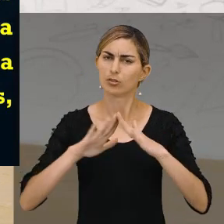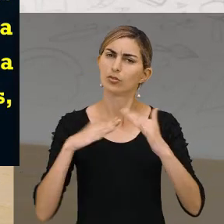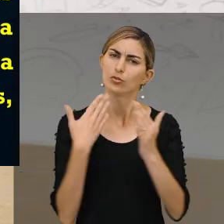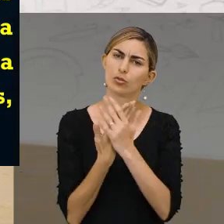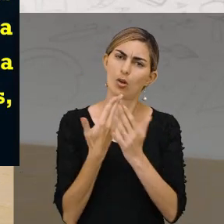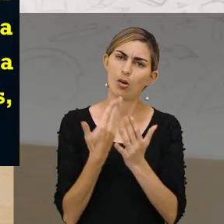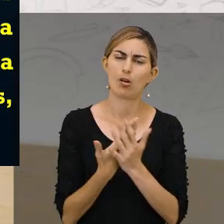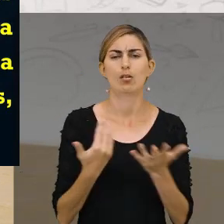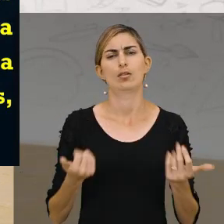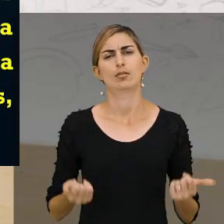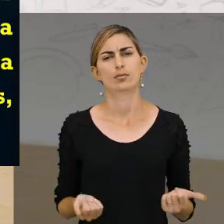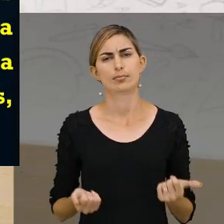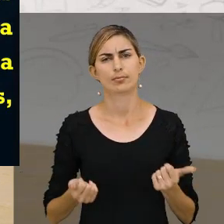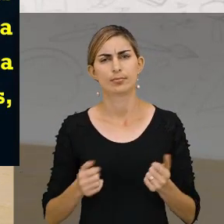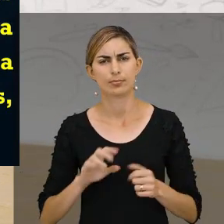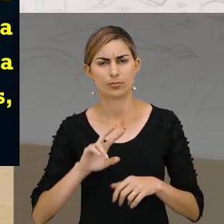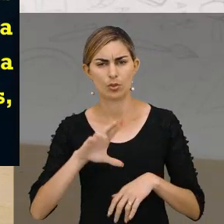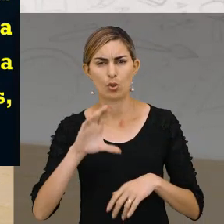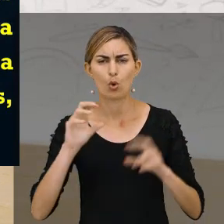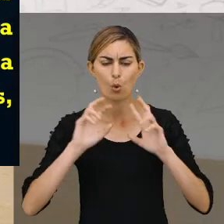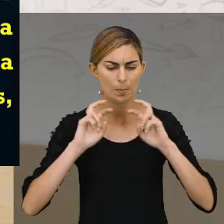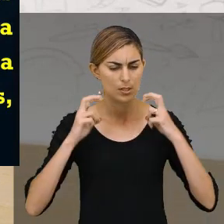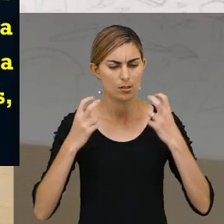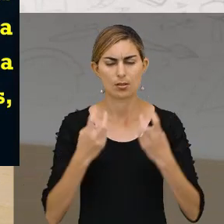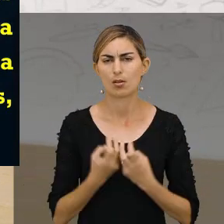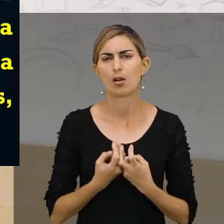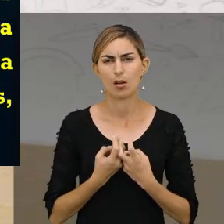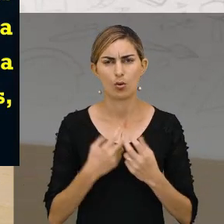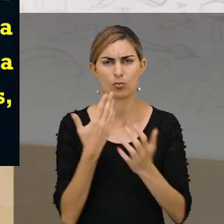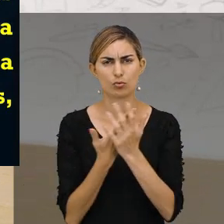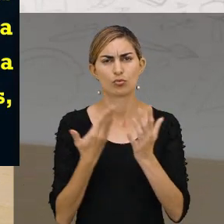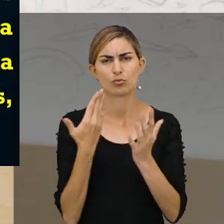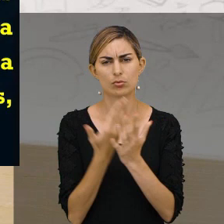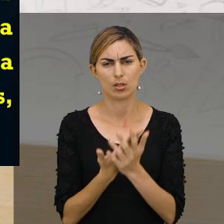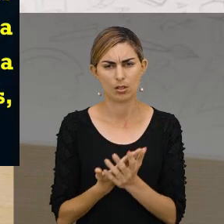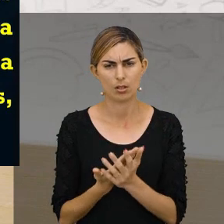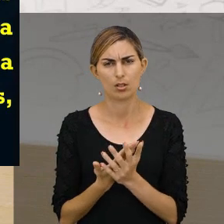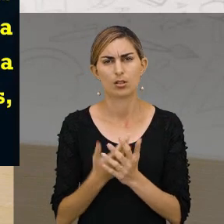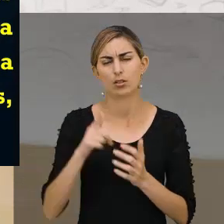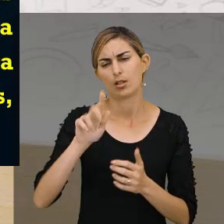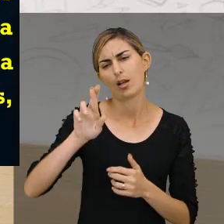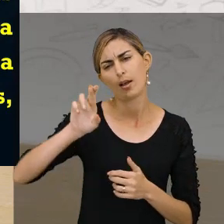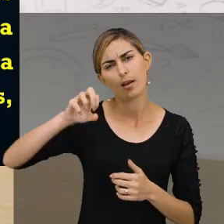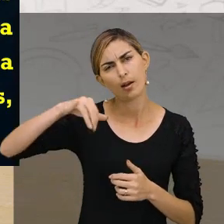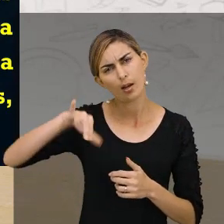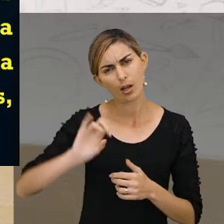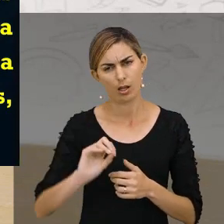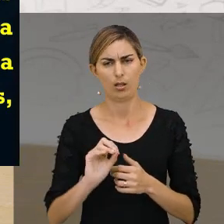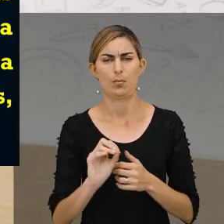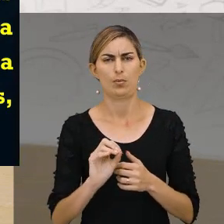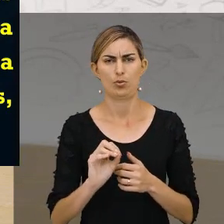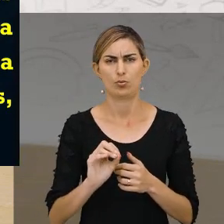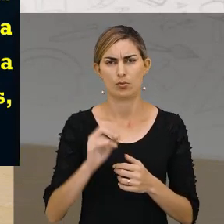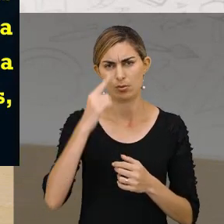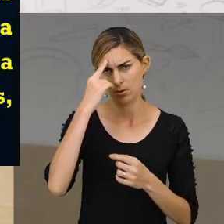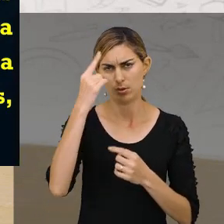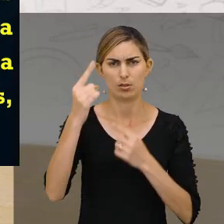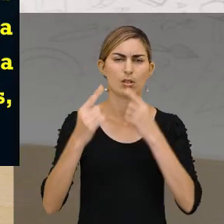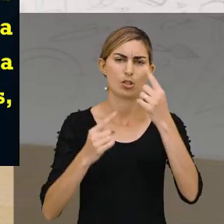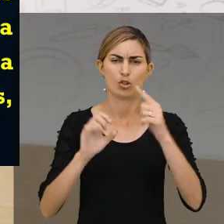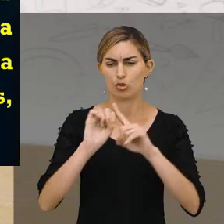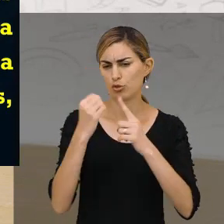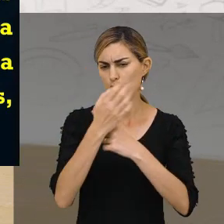escolares, estudantis, as comissões de estudantes, os grêmios, as